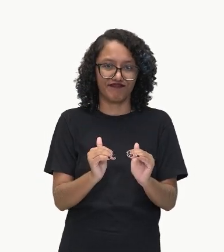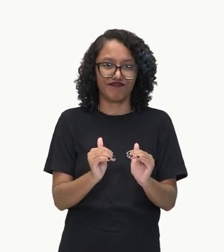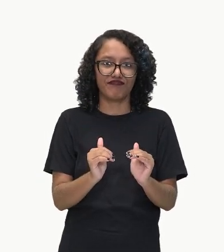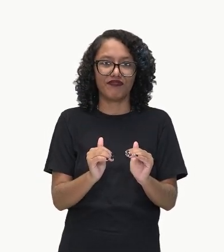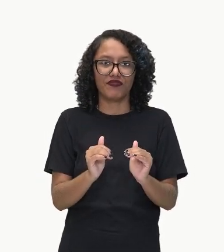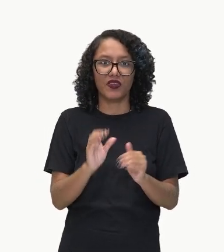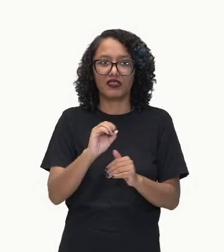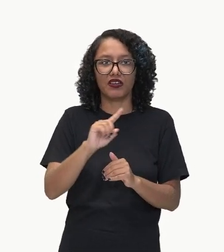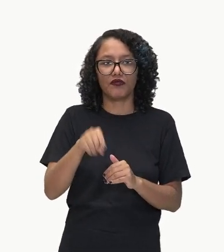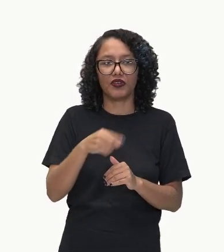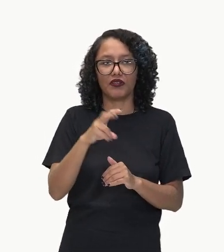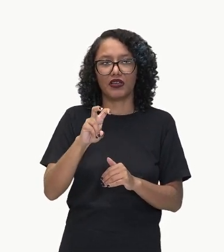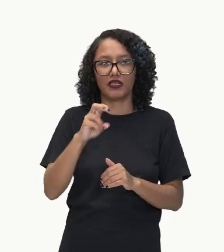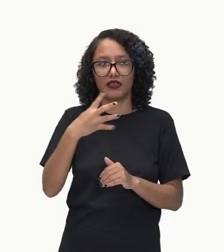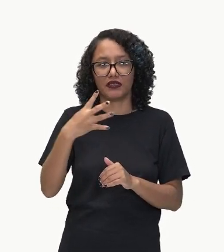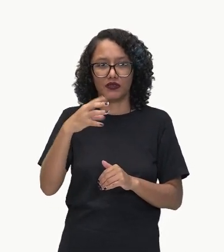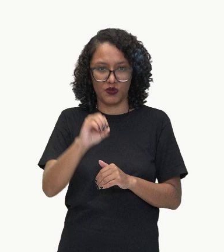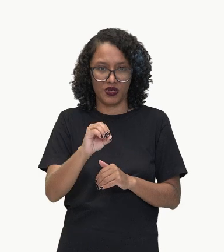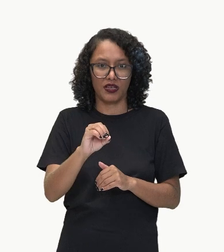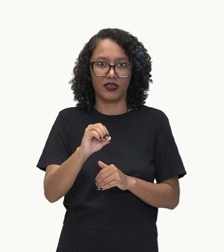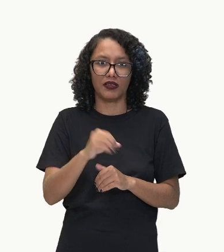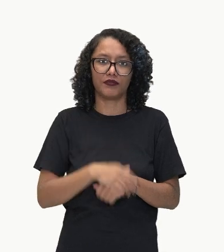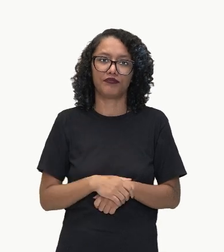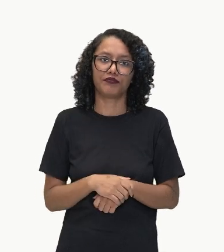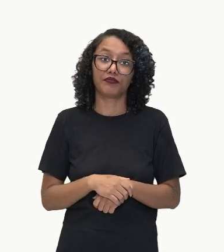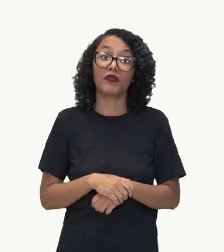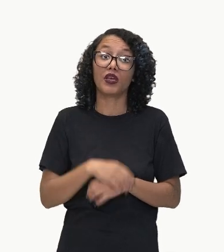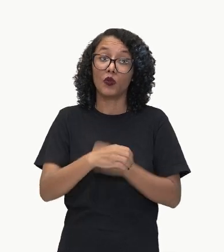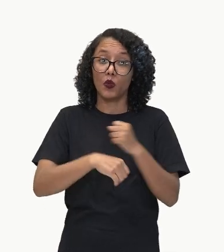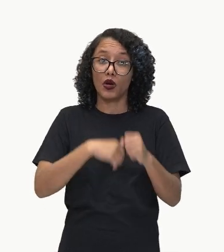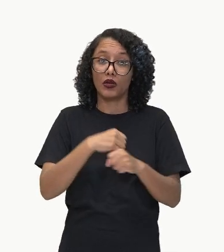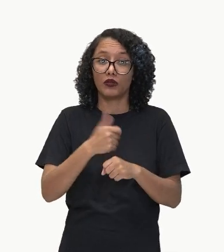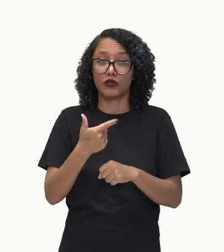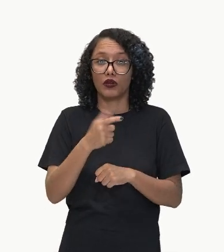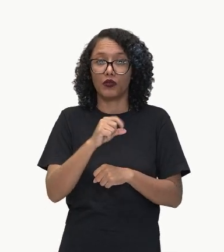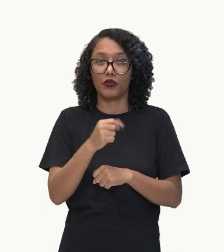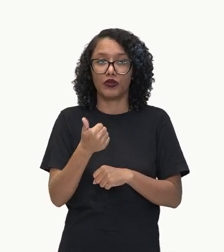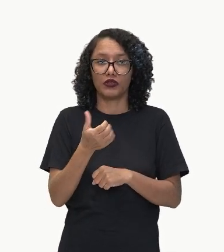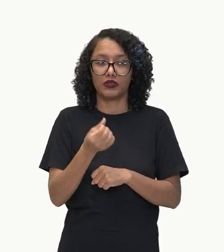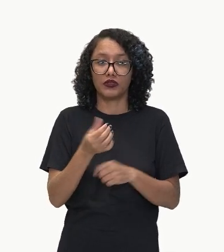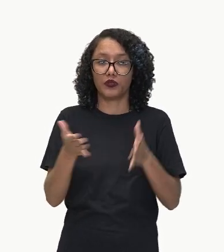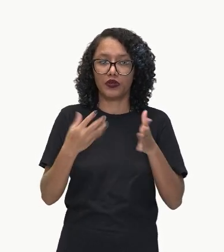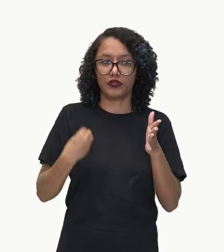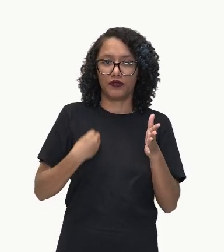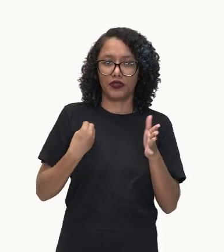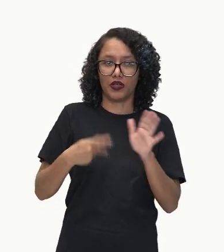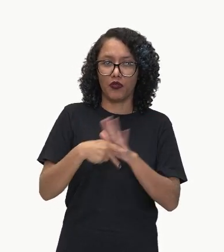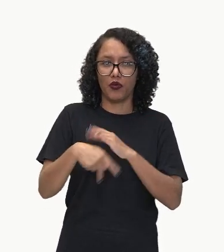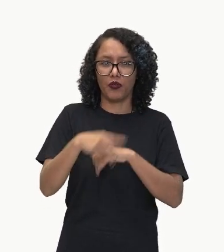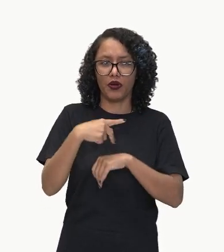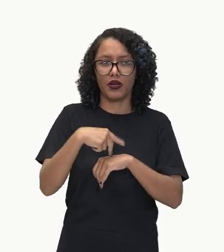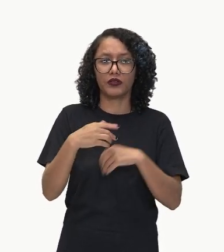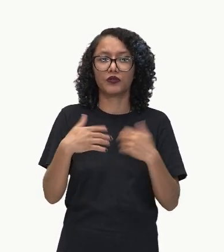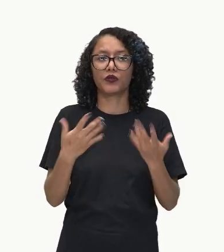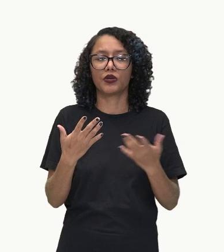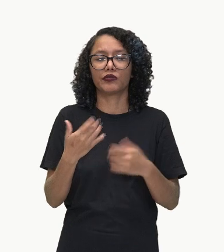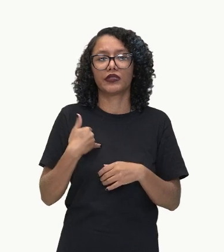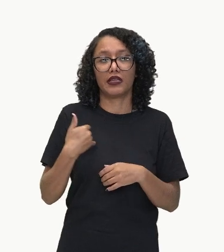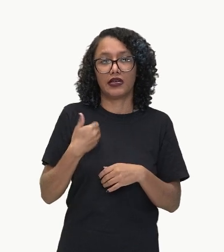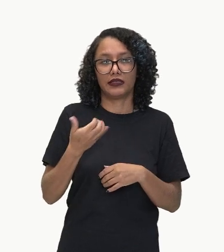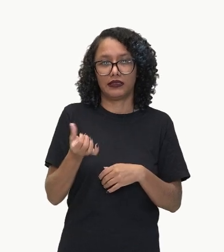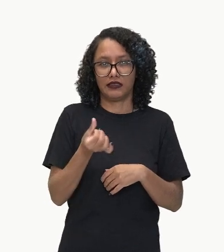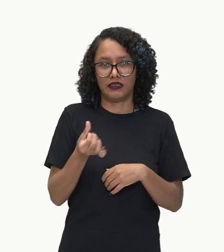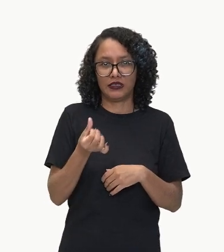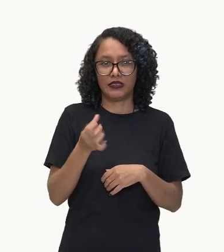0,540. Para vocês terem uma ideia, que no ano de 2016, a expectativa de vida no Paquistão era de 66